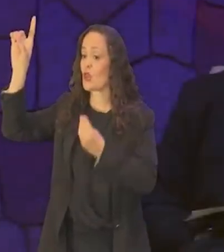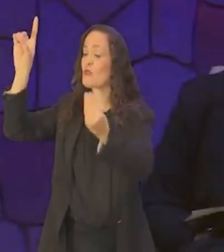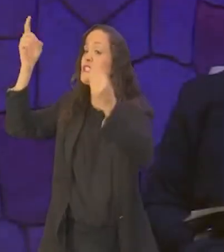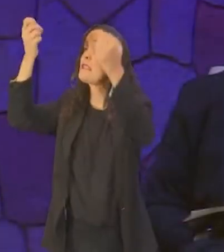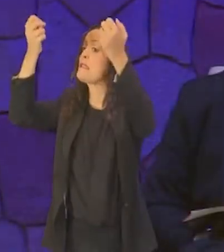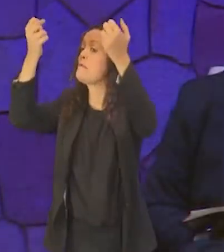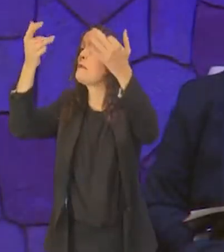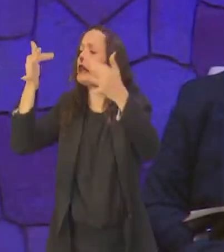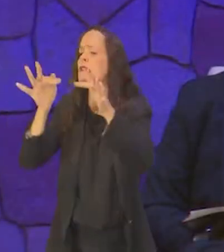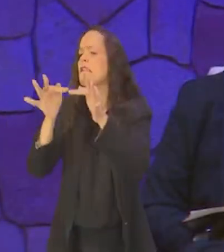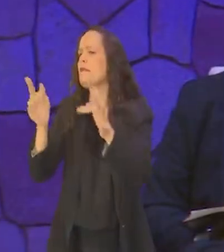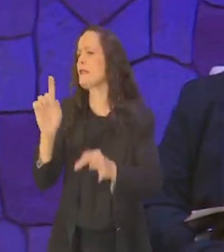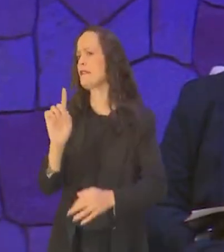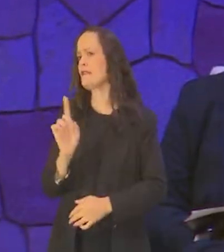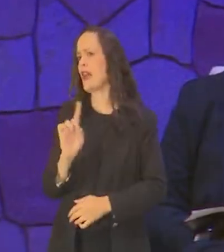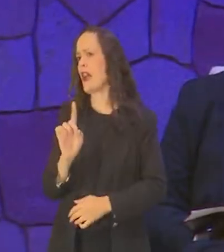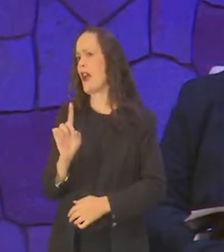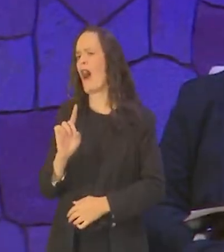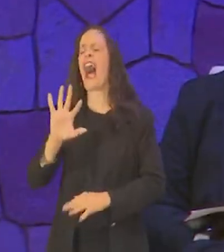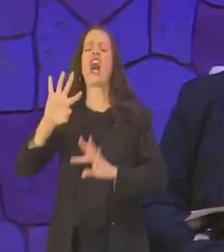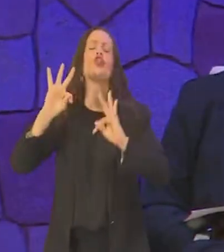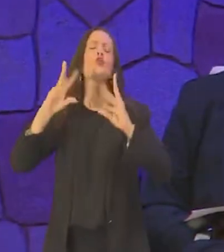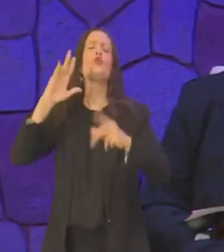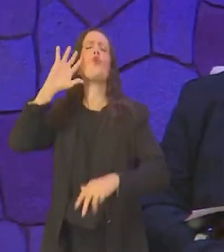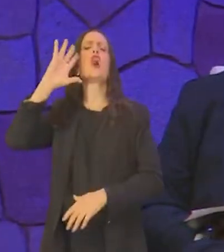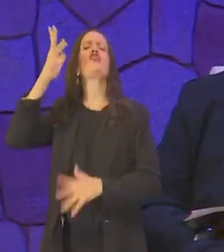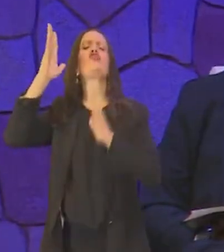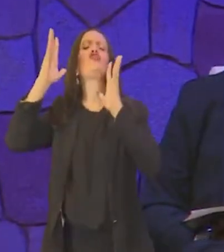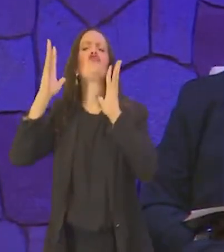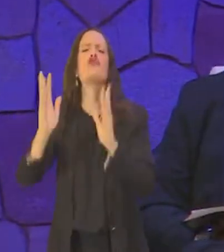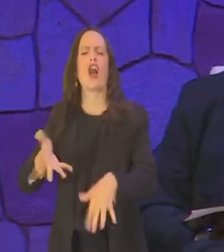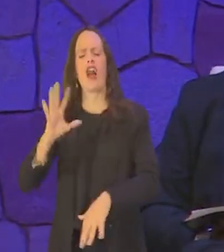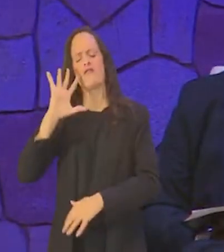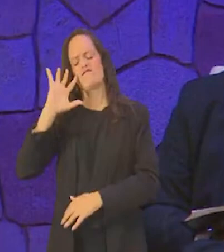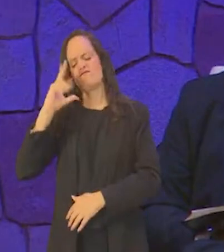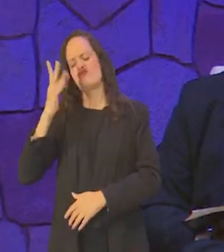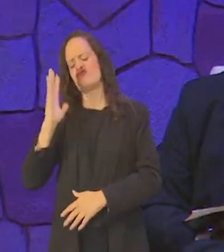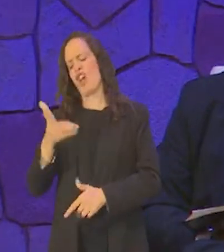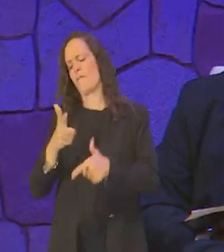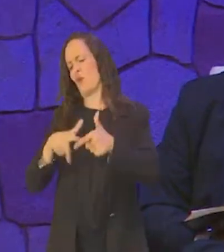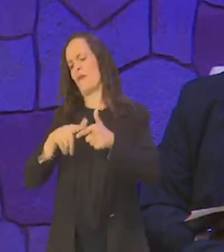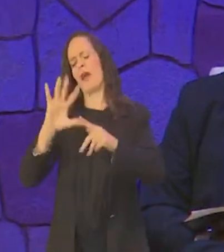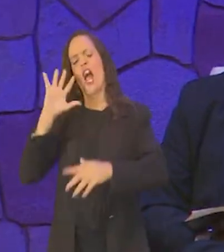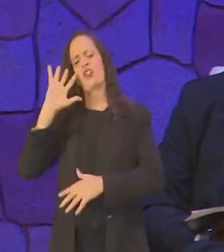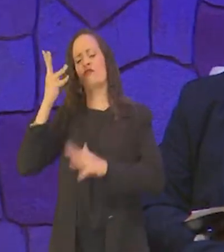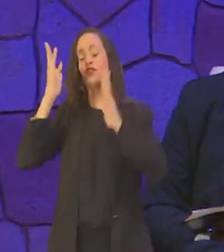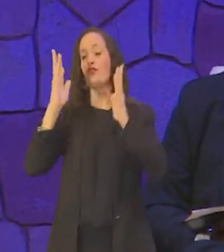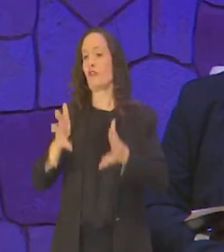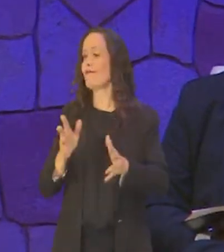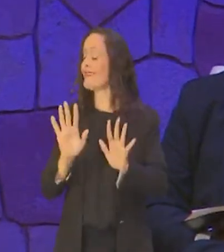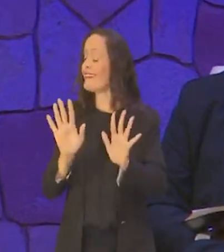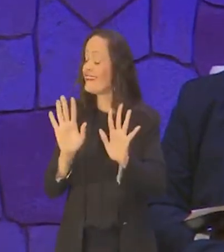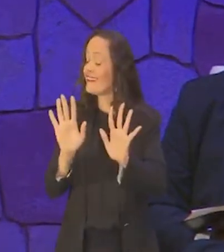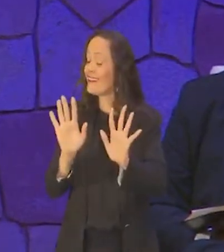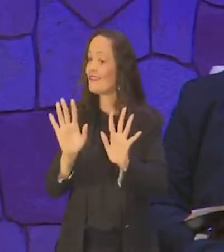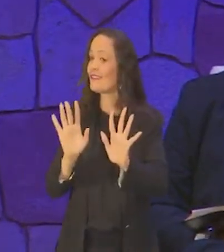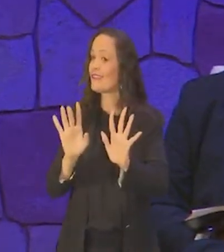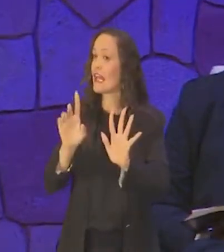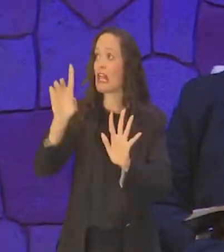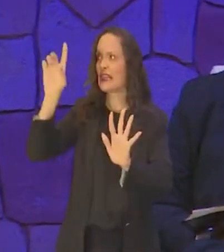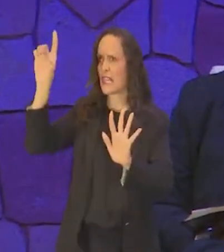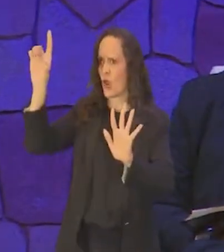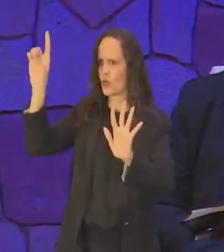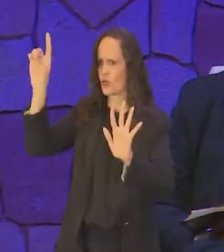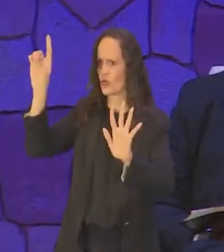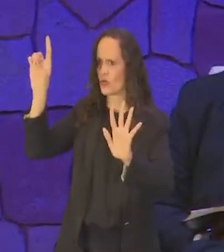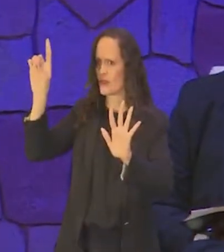explicação simples que vai resolver todos os nossos problemas. Deus não